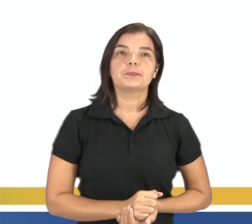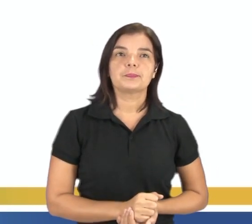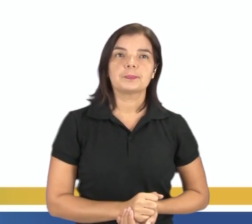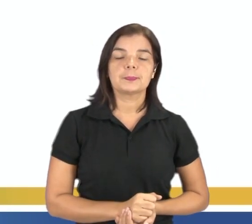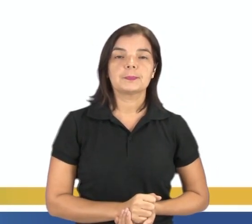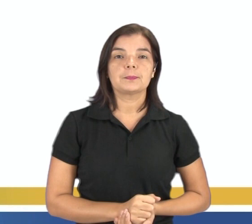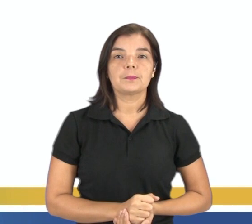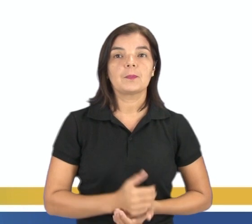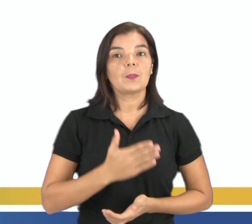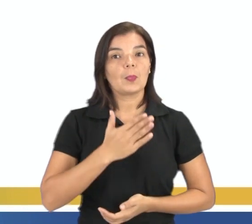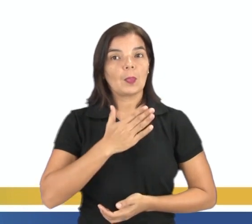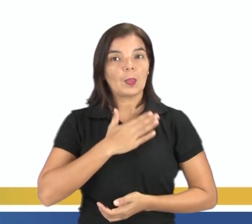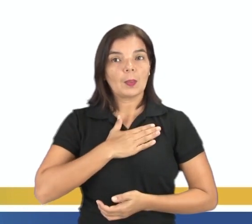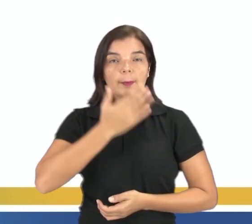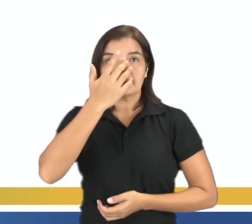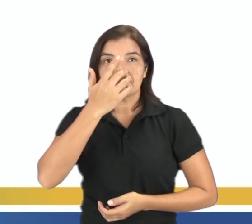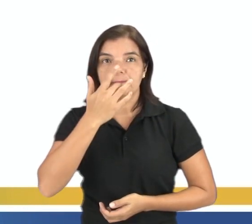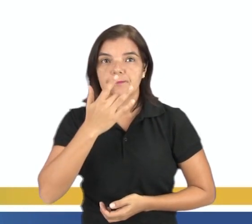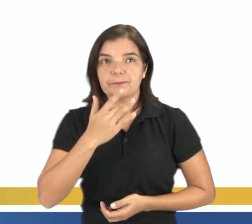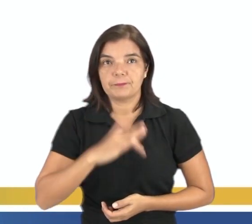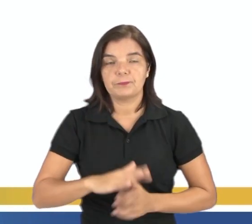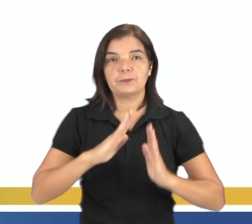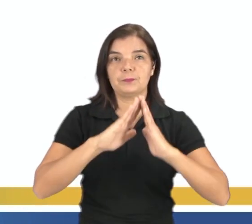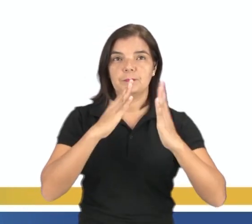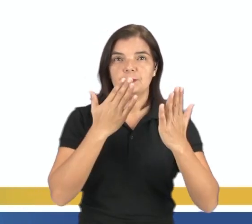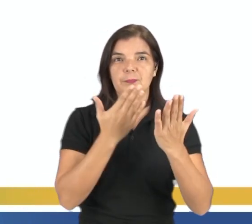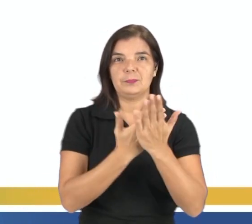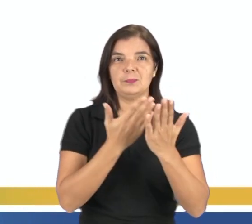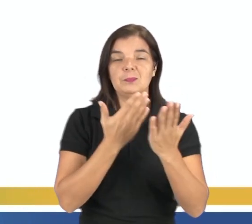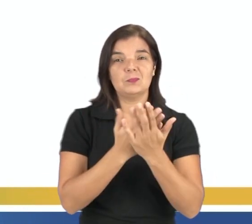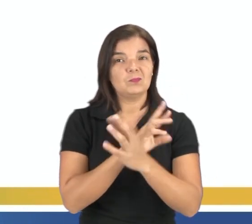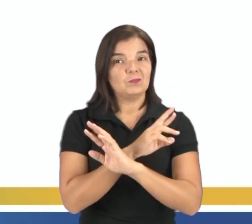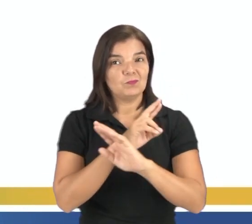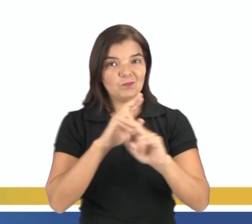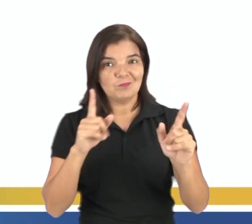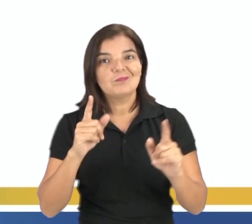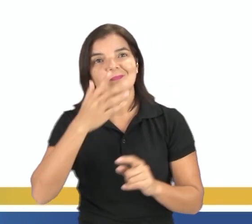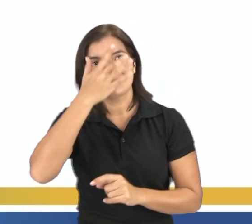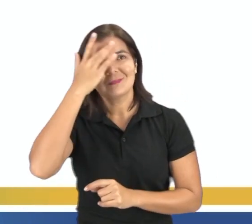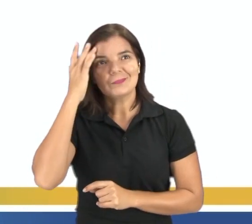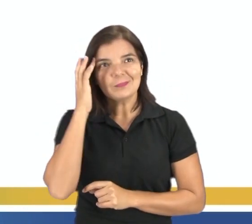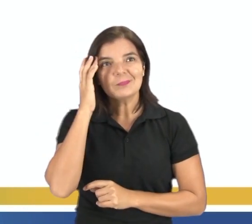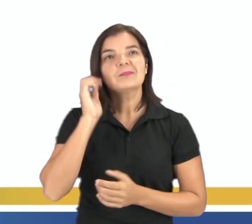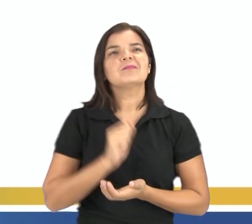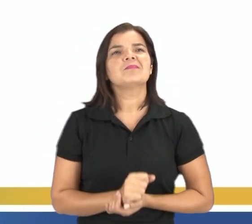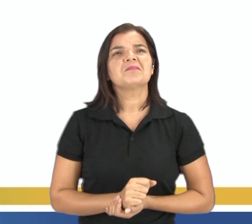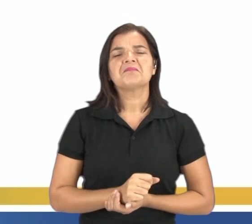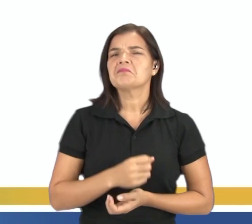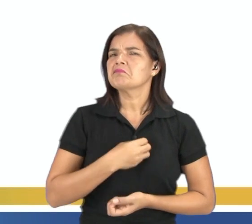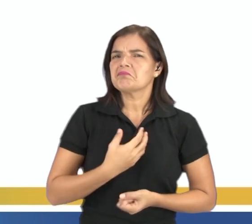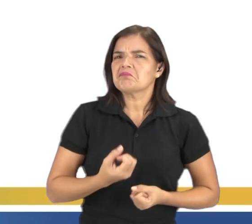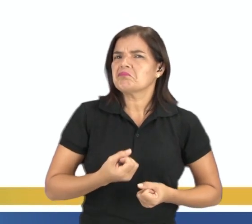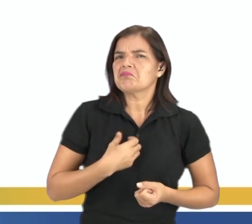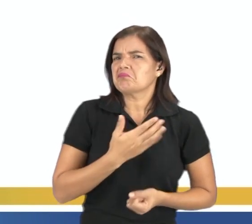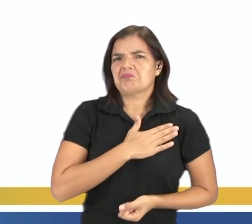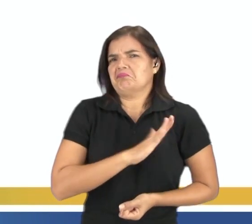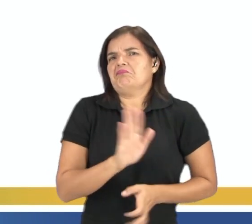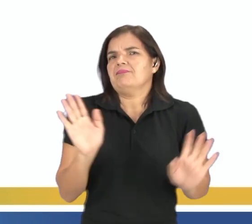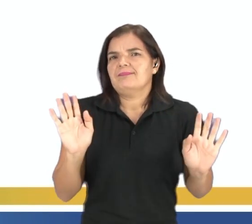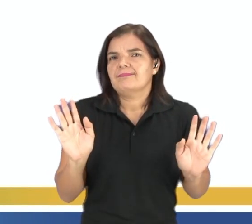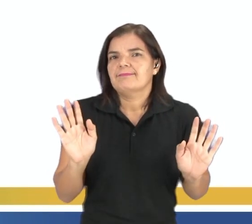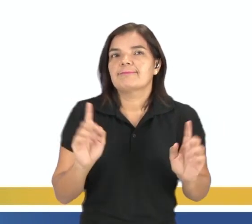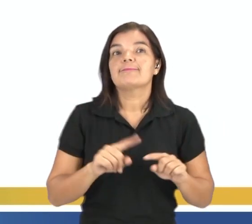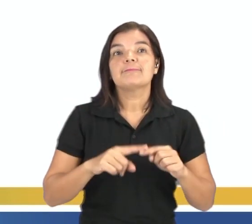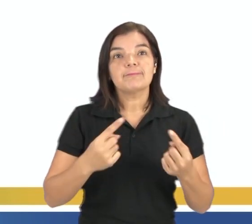denotação. Diz assim, a minha infância na escola, ao contrário de muitas, não me causava